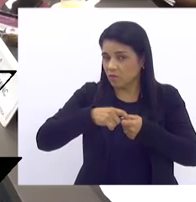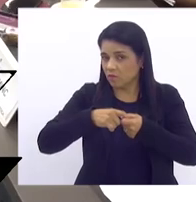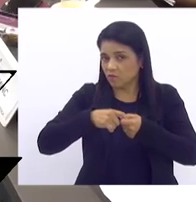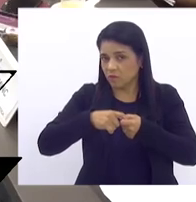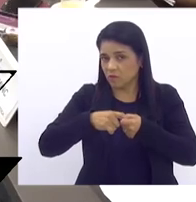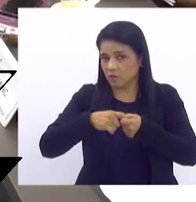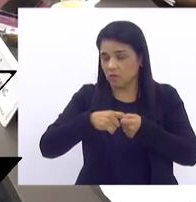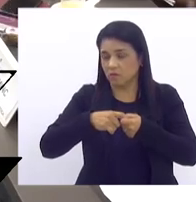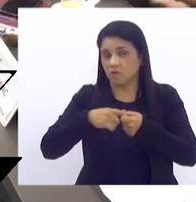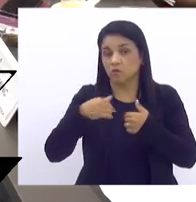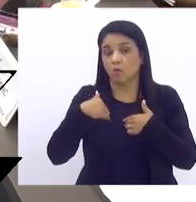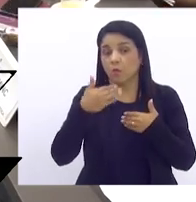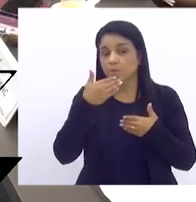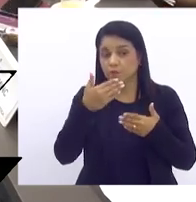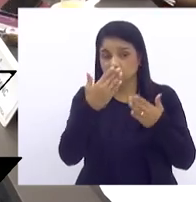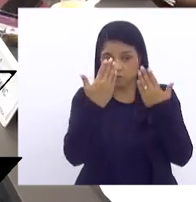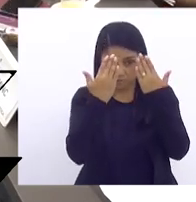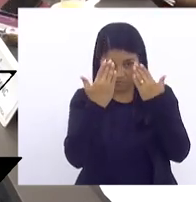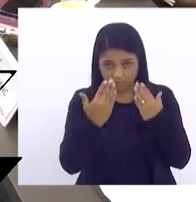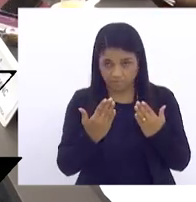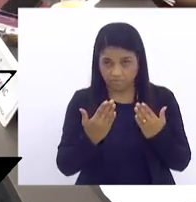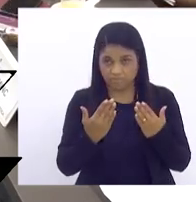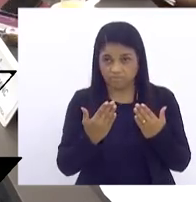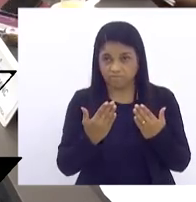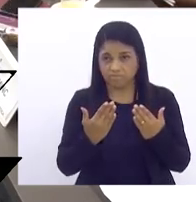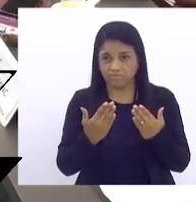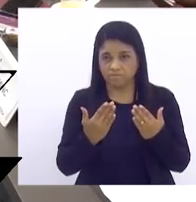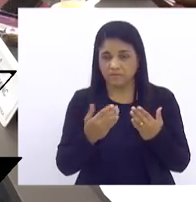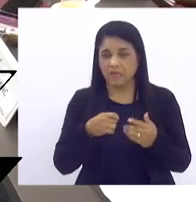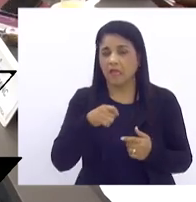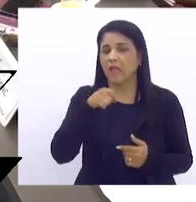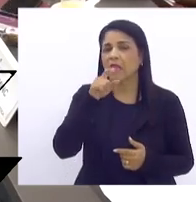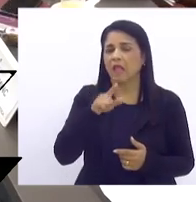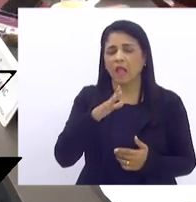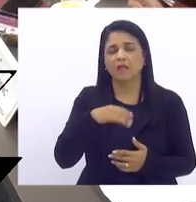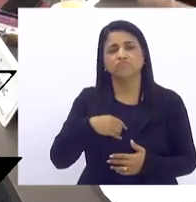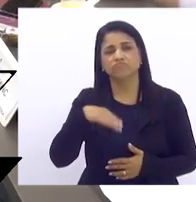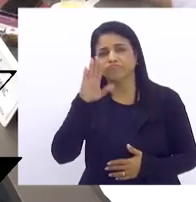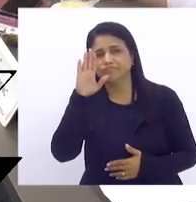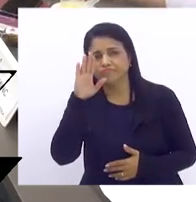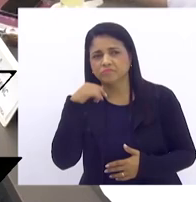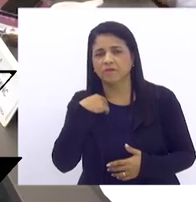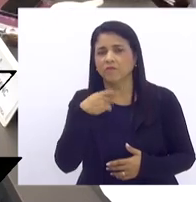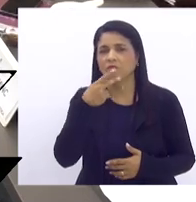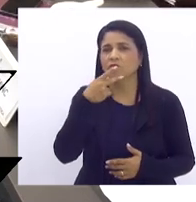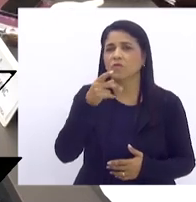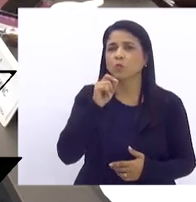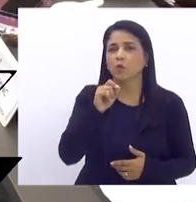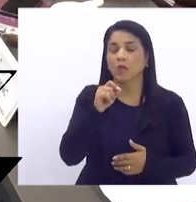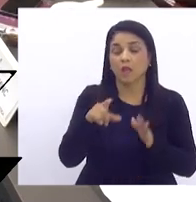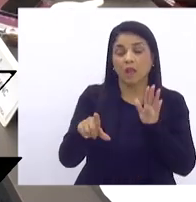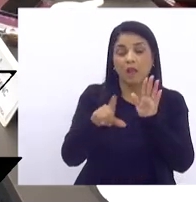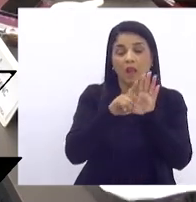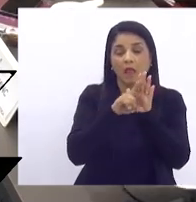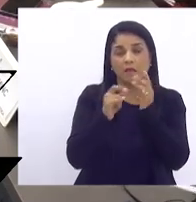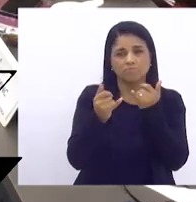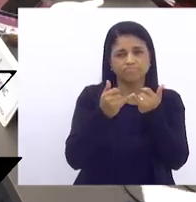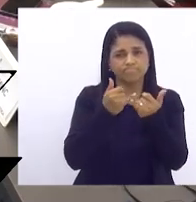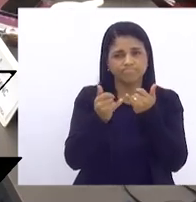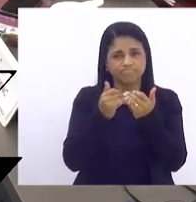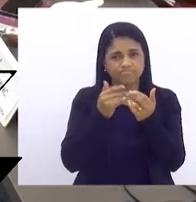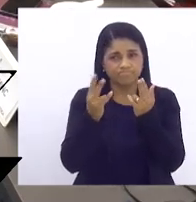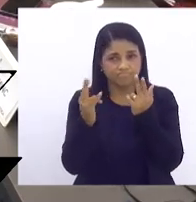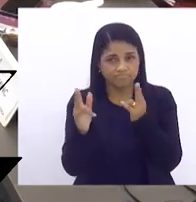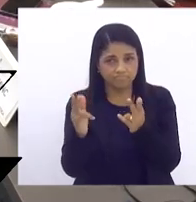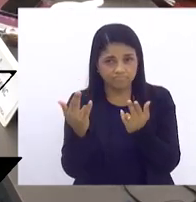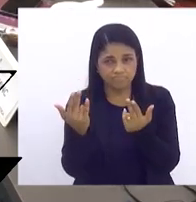quando eu pedi vista, não me lembro mais quem, alguém levantou a possibilidade de ter uma lei similar, que seria